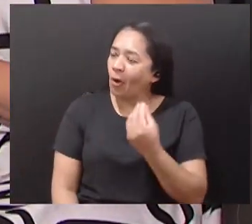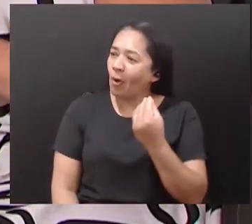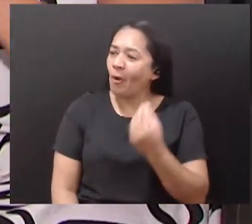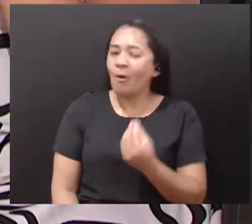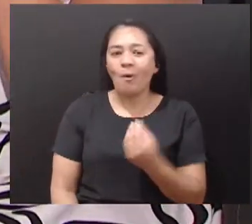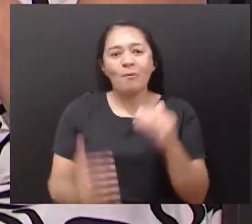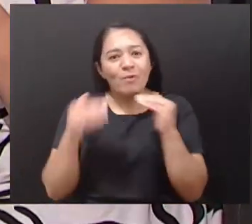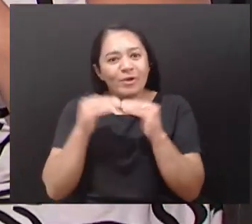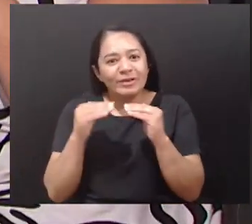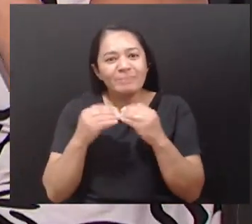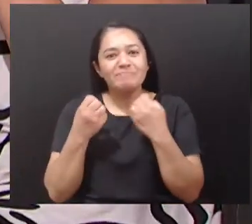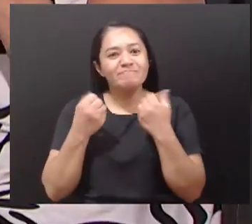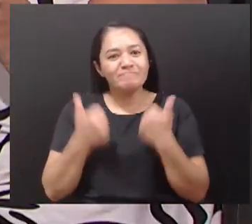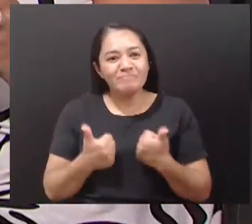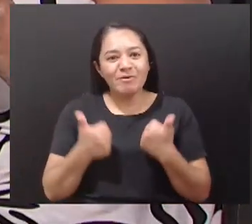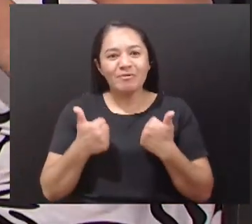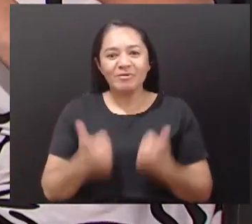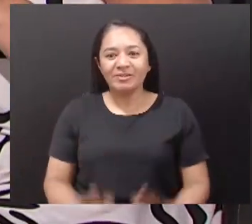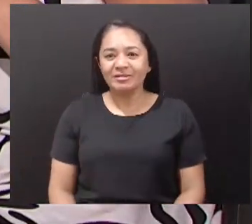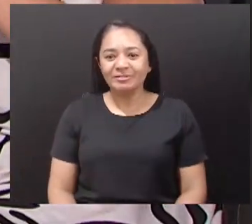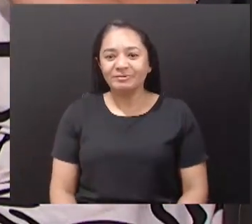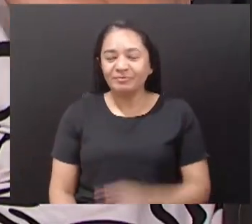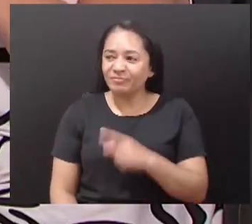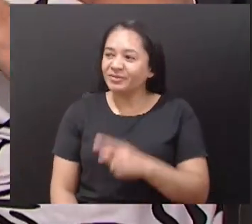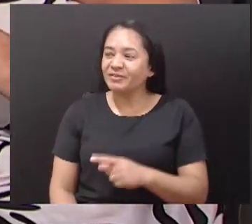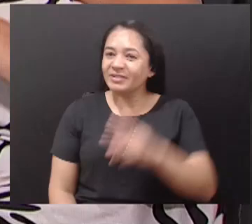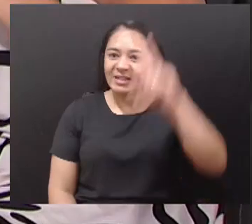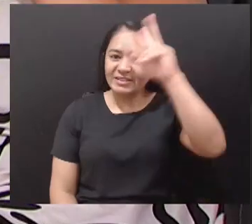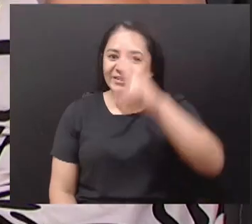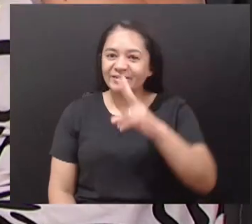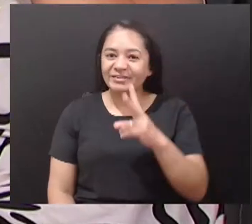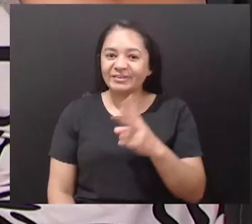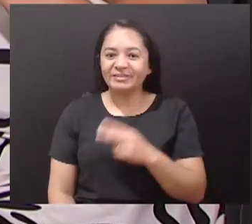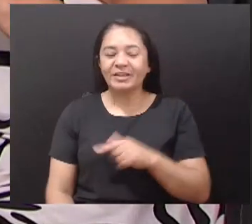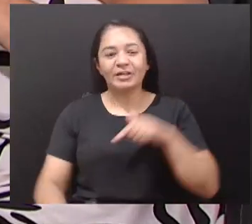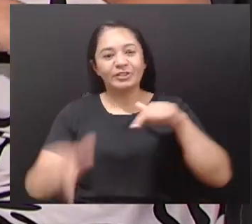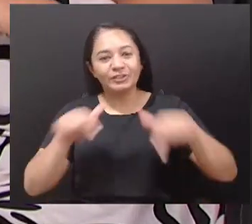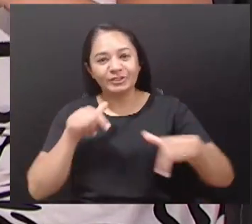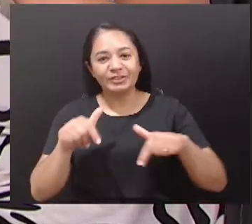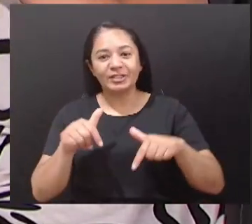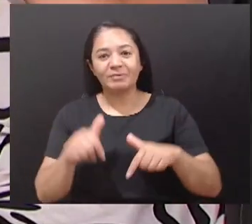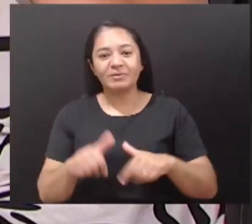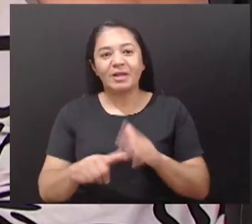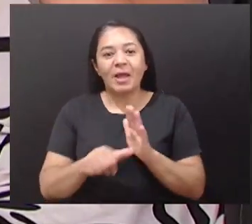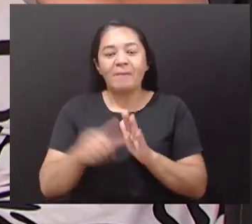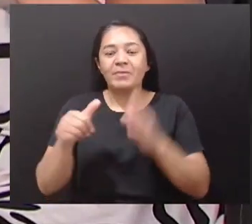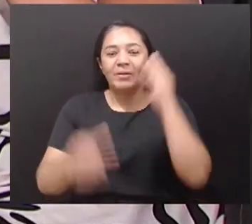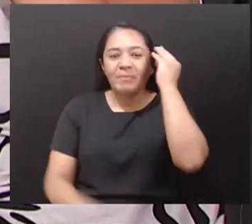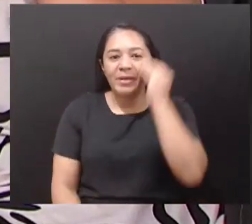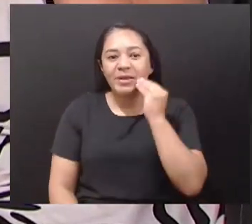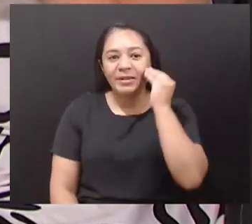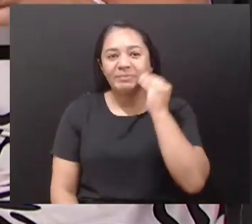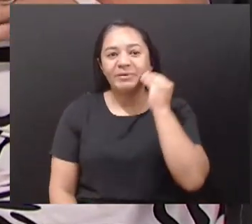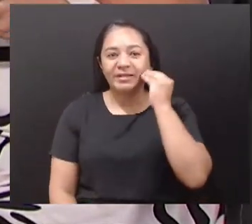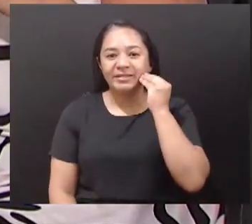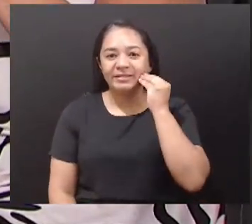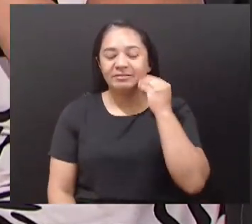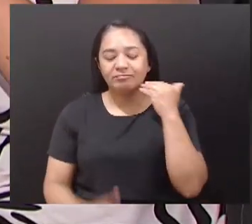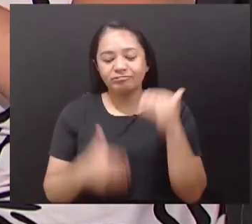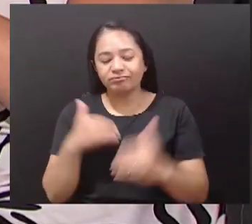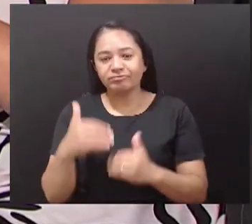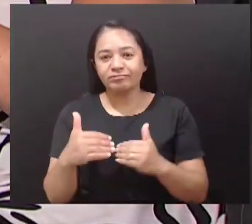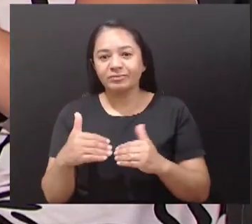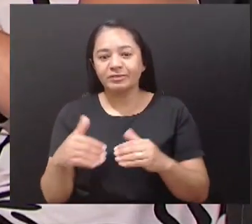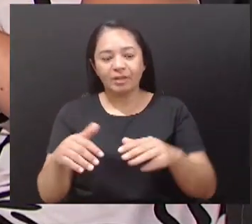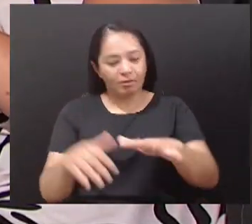mas como que foi pra você essa história de trabalhar, ter essa primeira experiência e depois ir para o mercado? E